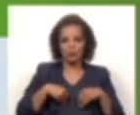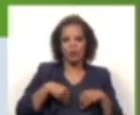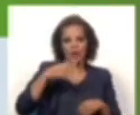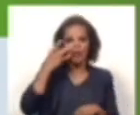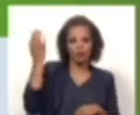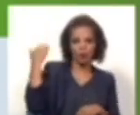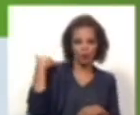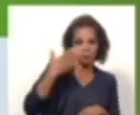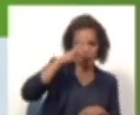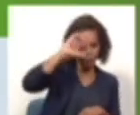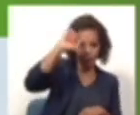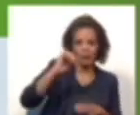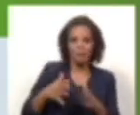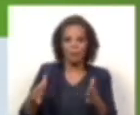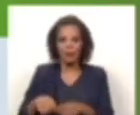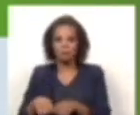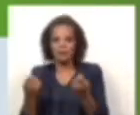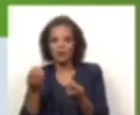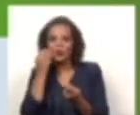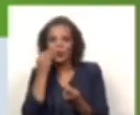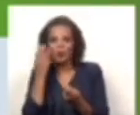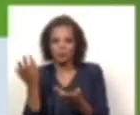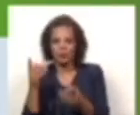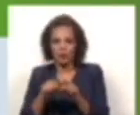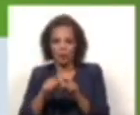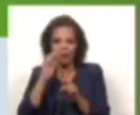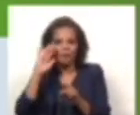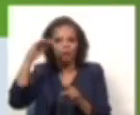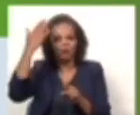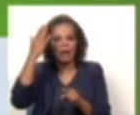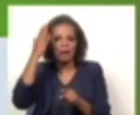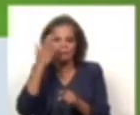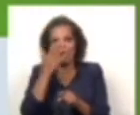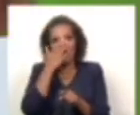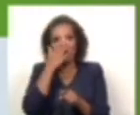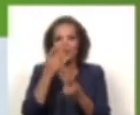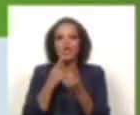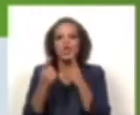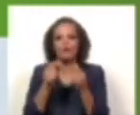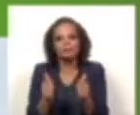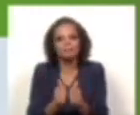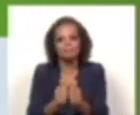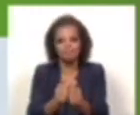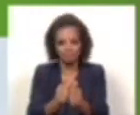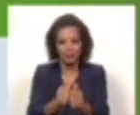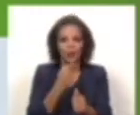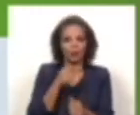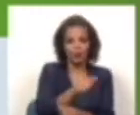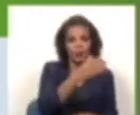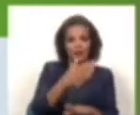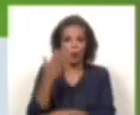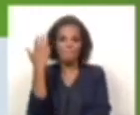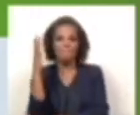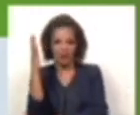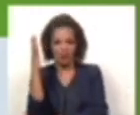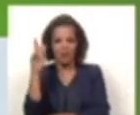partidos está se posicionar mais para ser a futura noiva de antónio costa e rui rio até ao pam do cumprimento